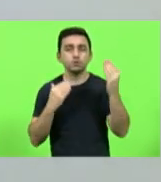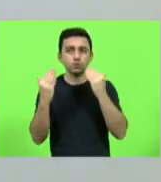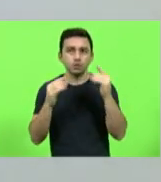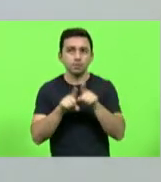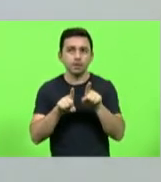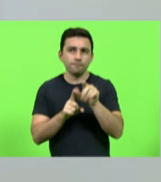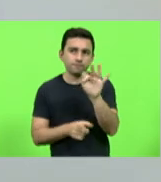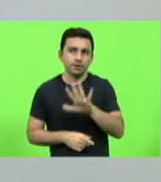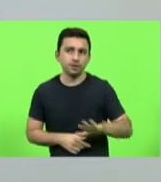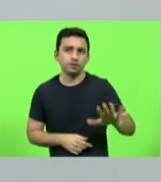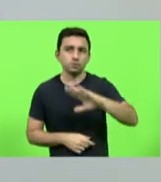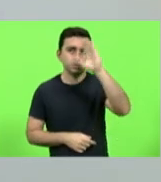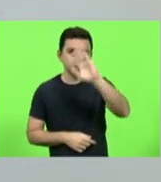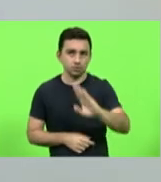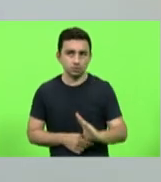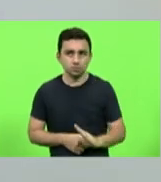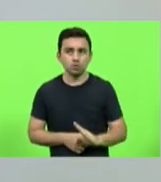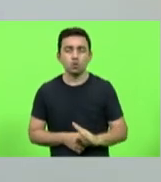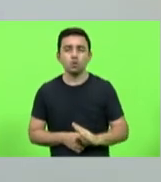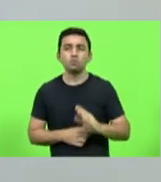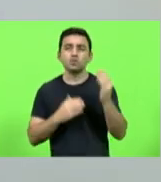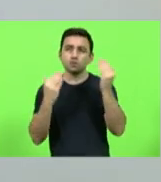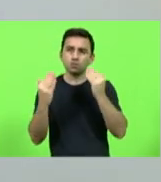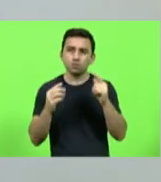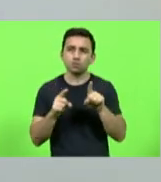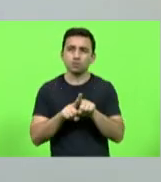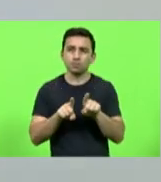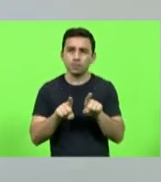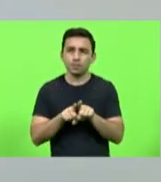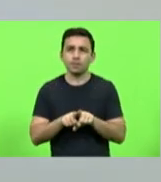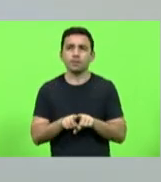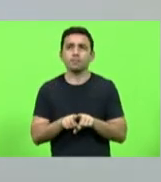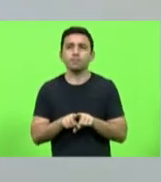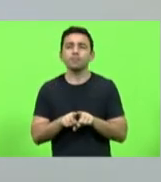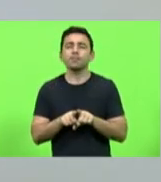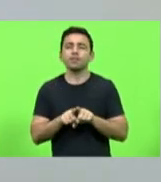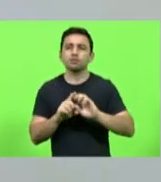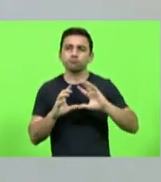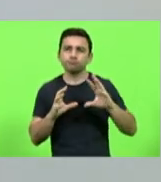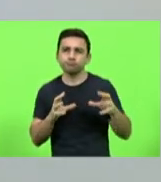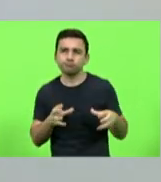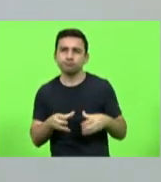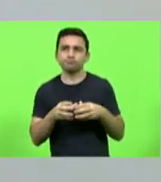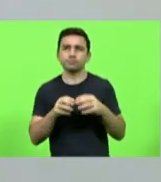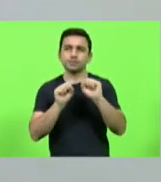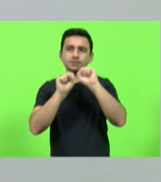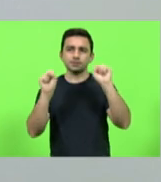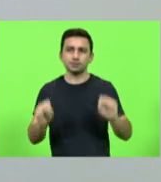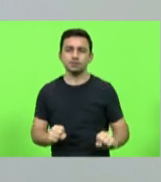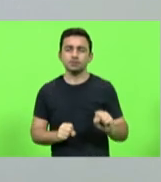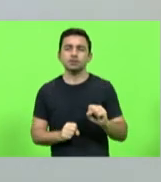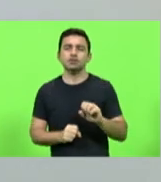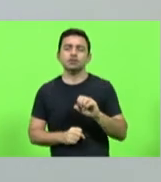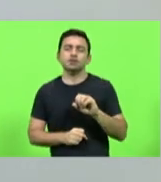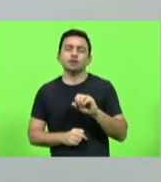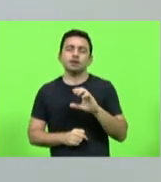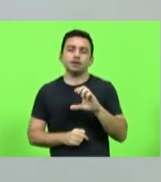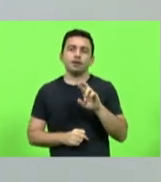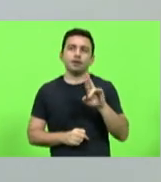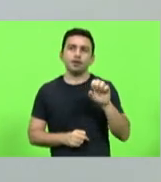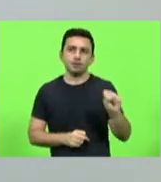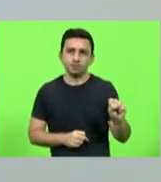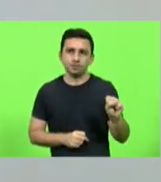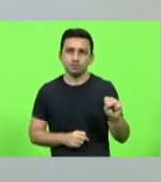Federação Nacional de Psicólogos, e também em conjunto com o sistema CEFES-CRES, que